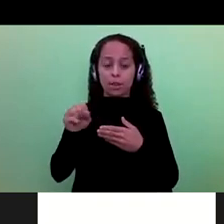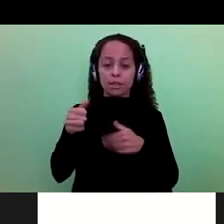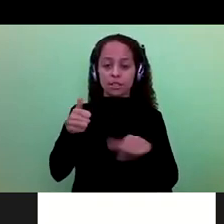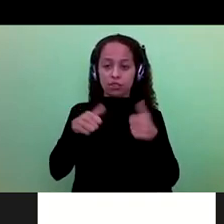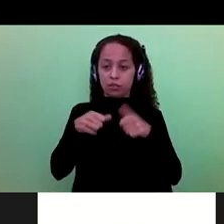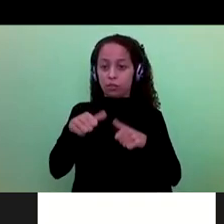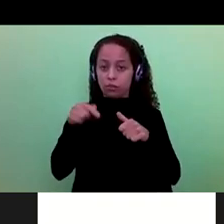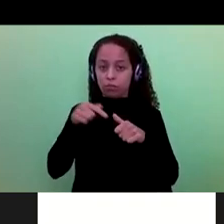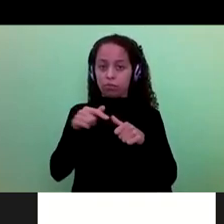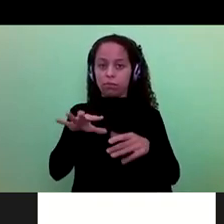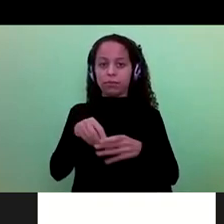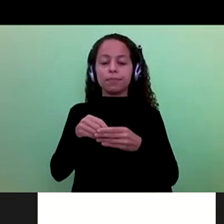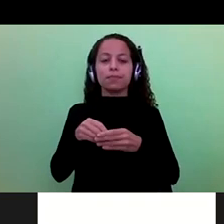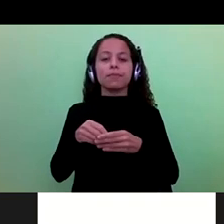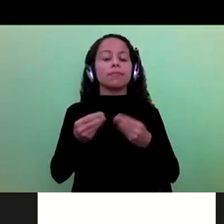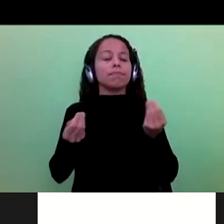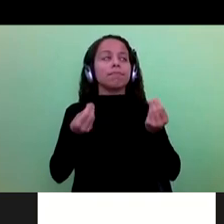pode